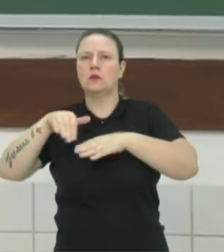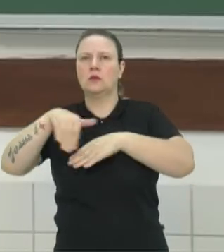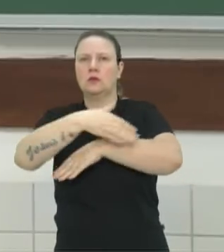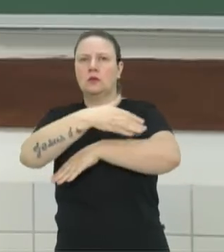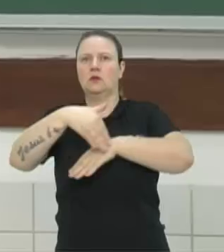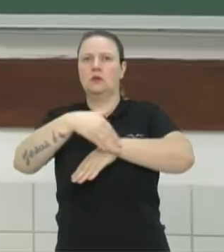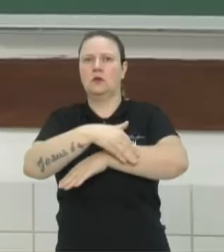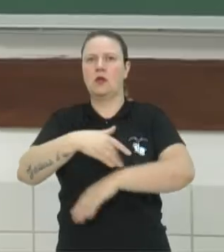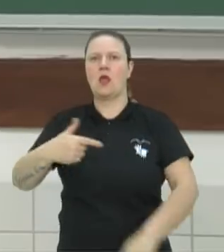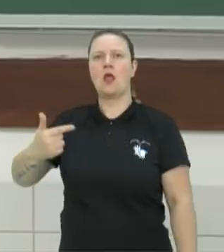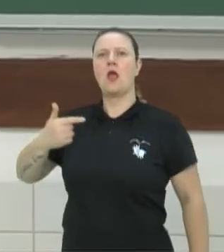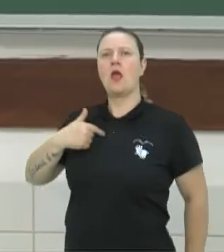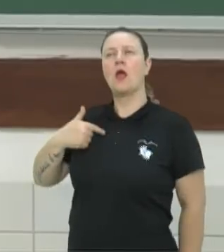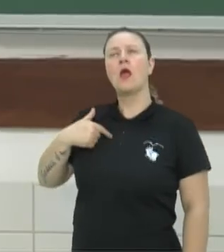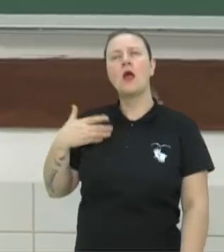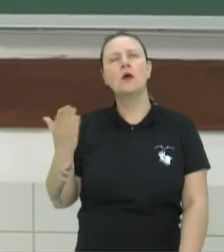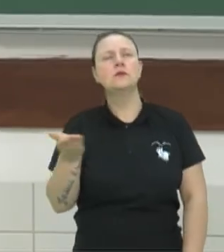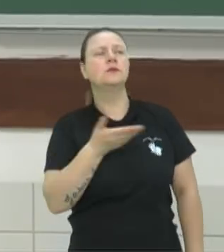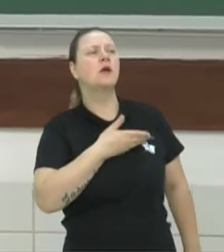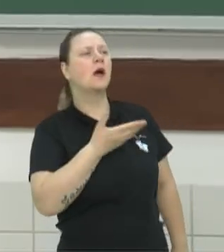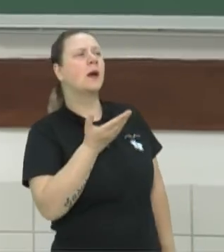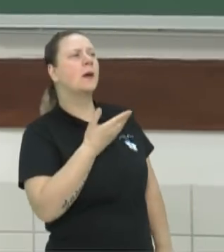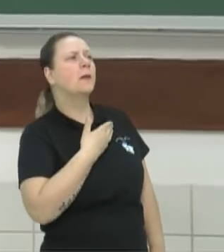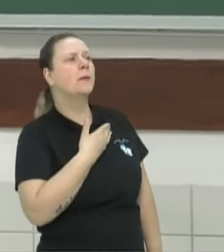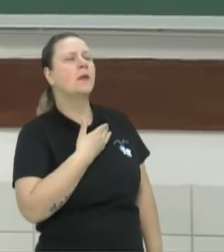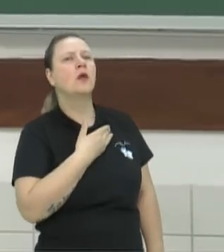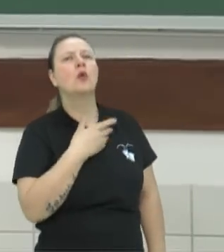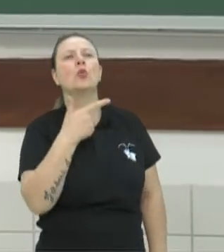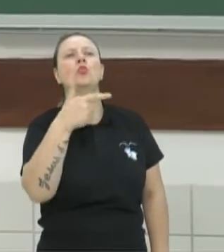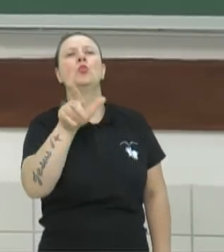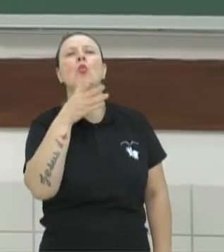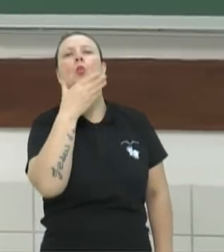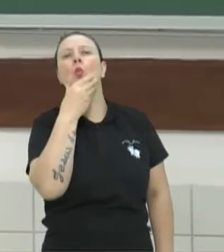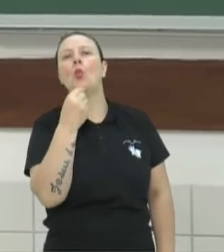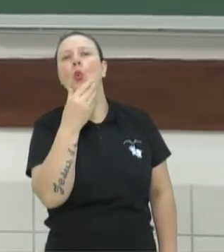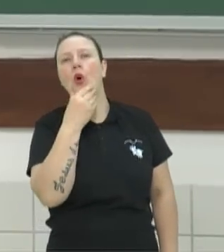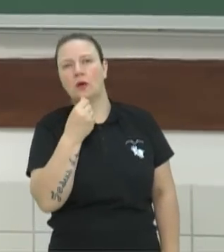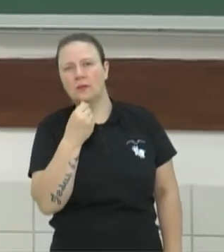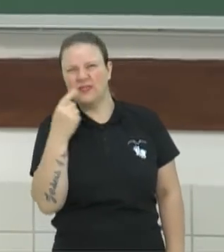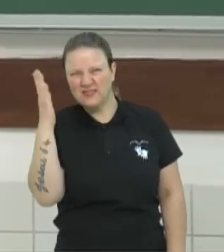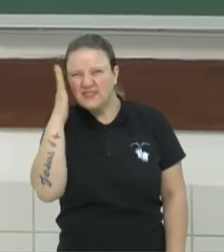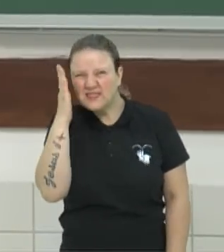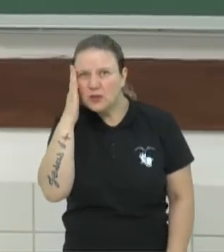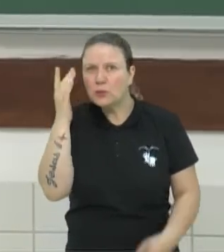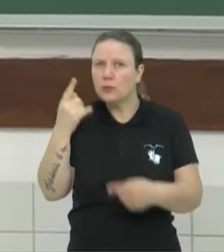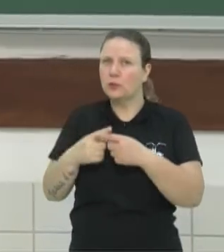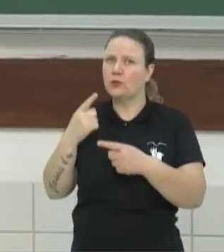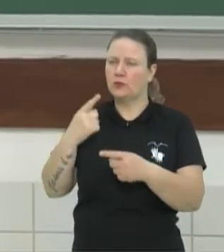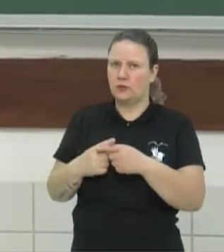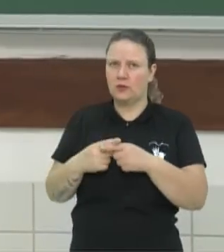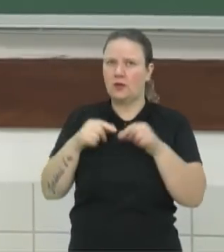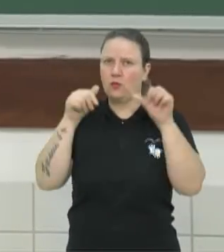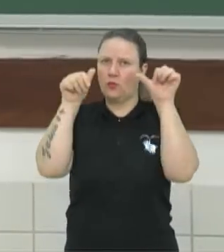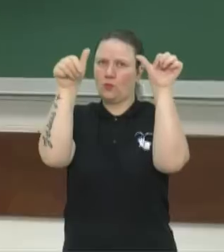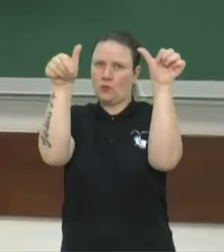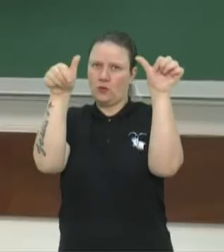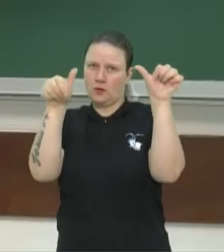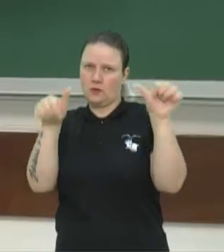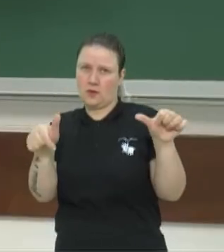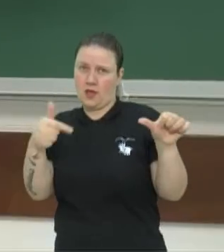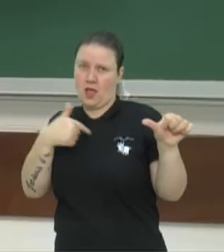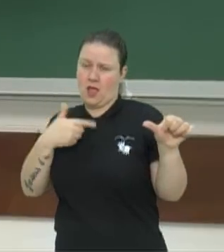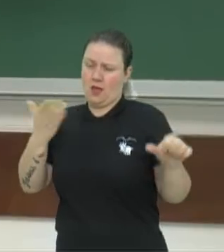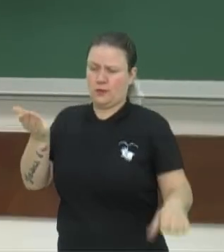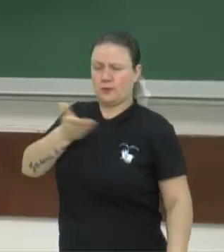eu sou amigo do fulano. Você sabia por quê? Vocês sabem me dizer por quê que tá lá os cartazes nos carros, eu sou amigo